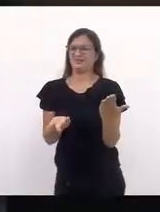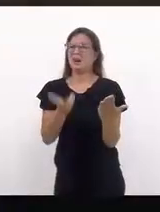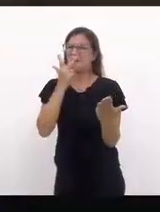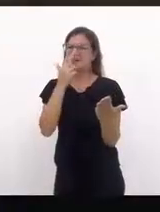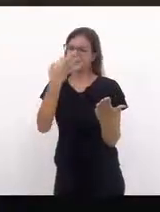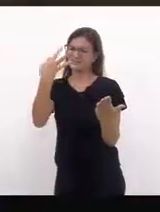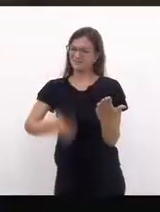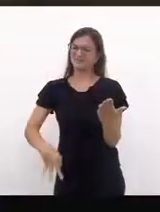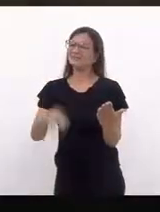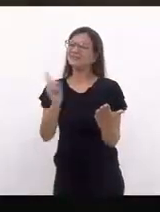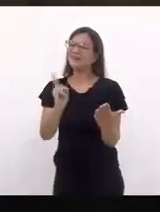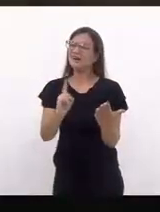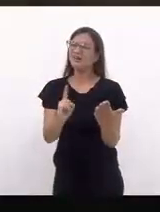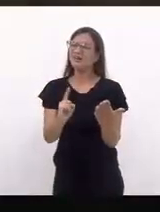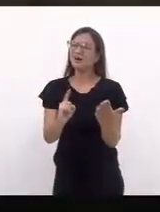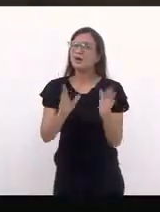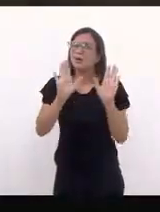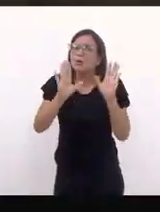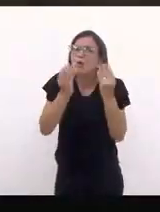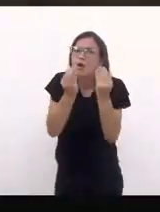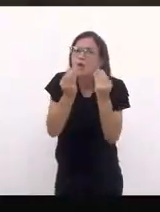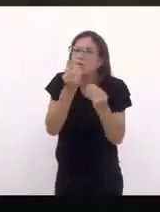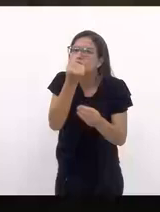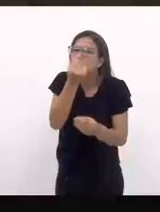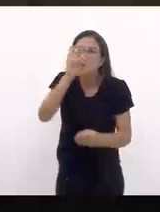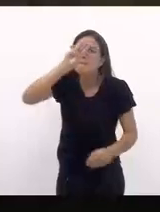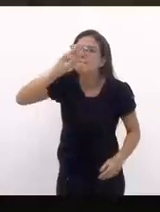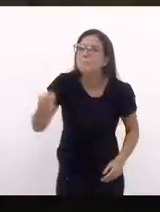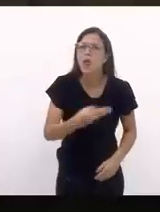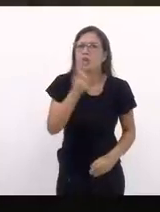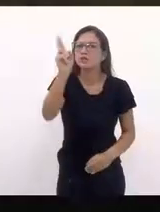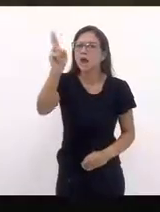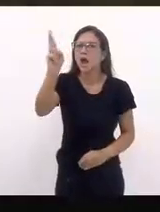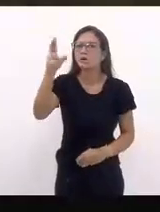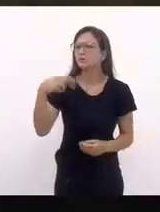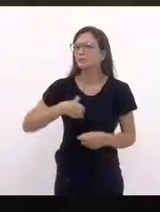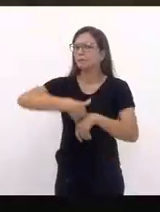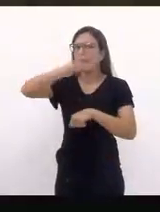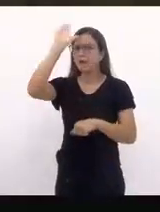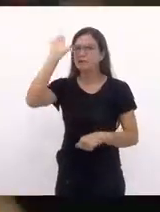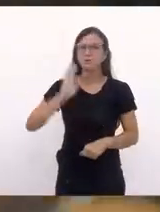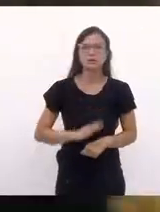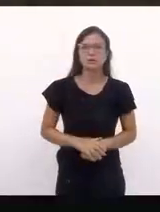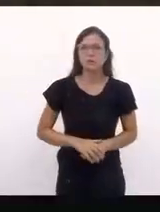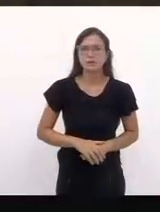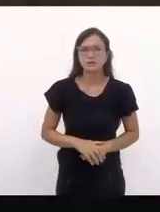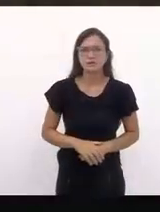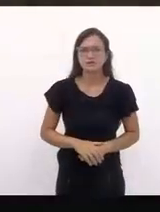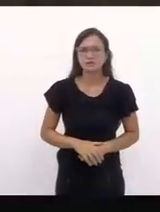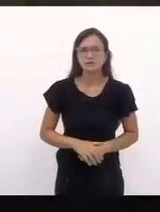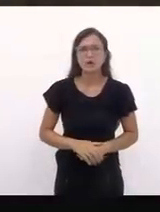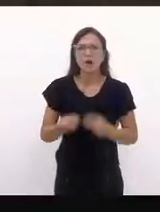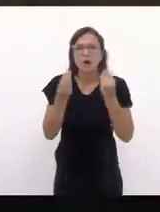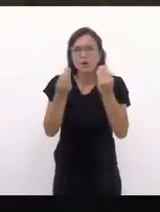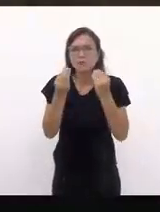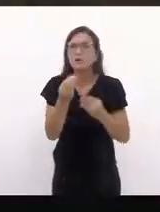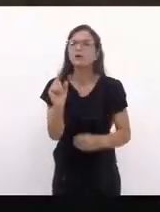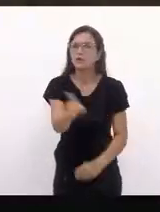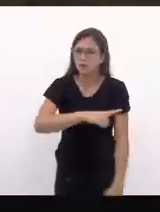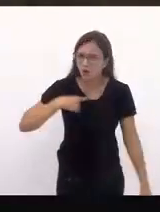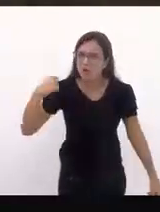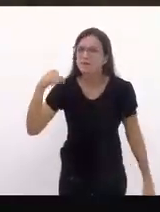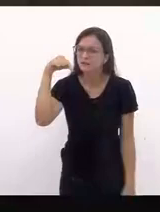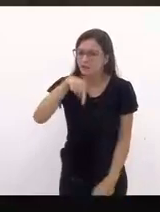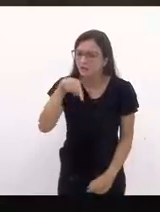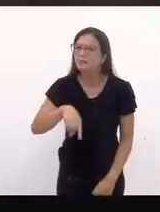milhões arrecadados pelo futebol eu queria dizer aqui que essa briga não é só minha a briga é do